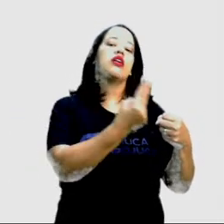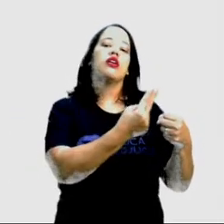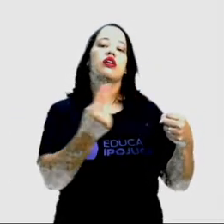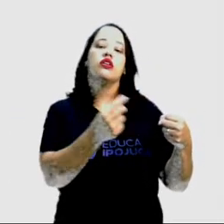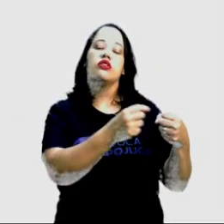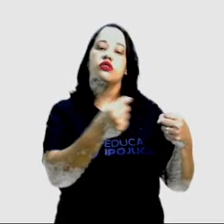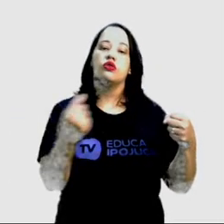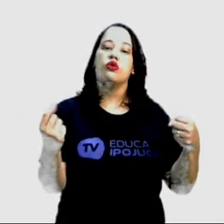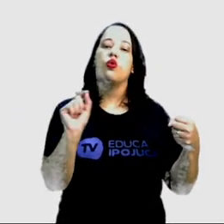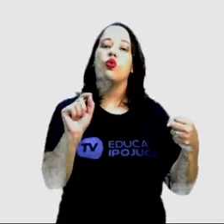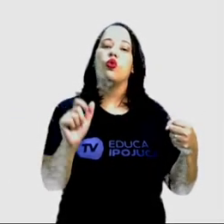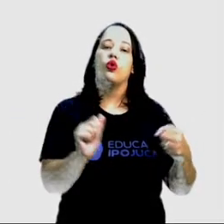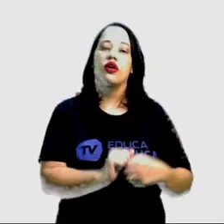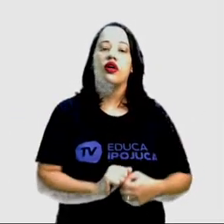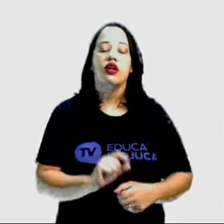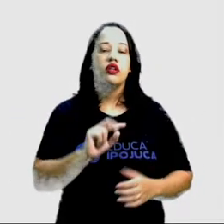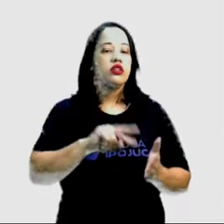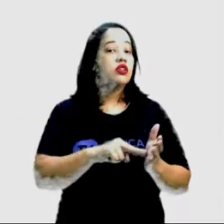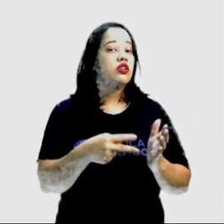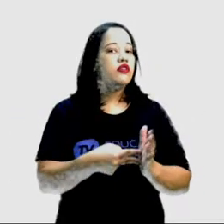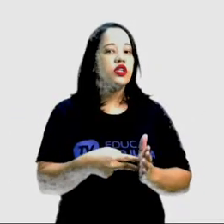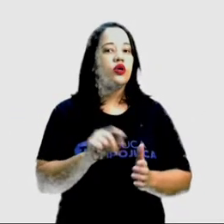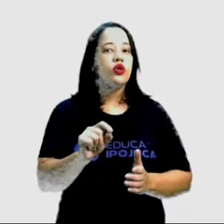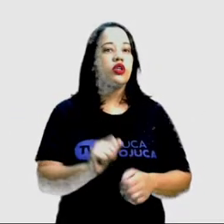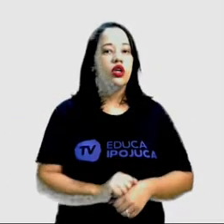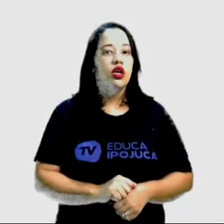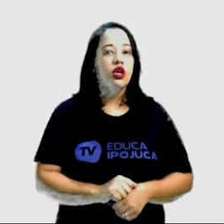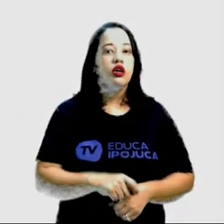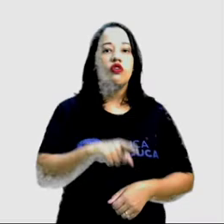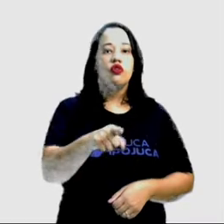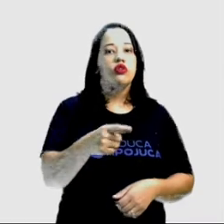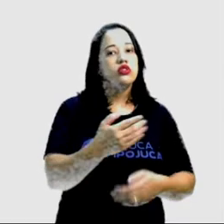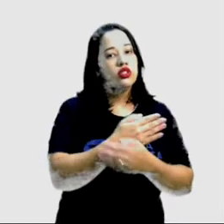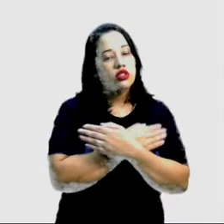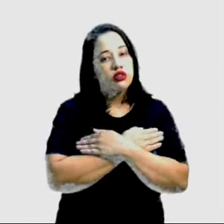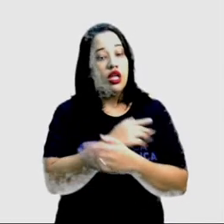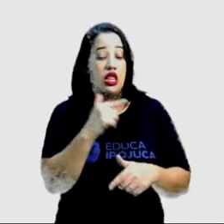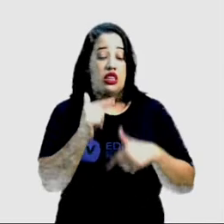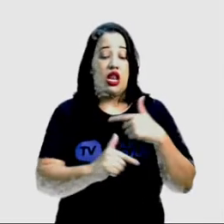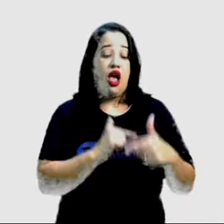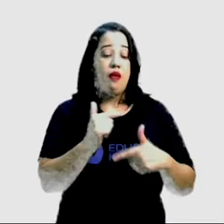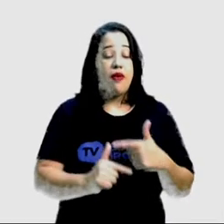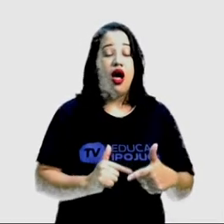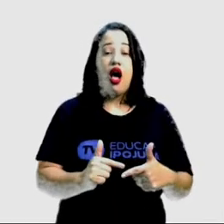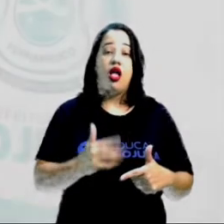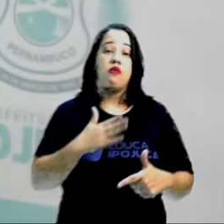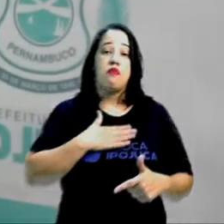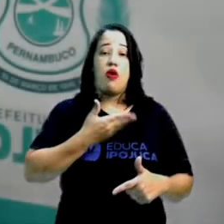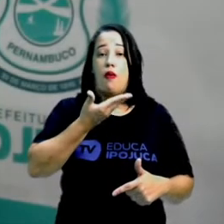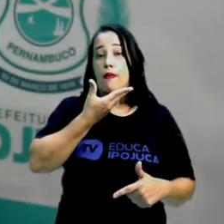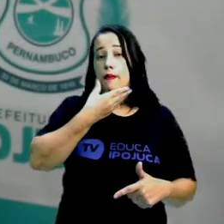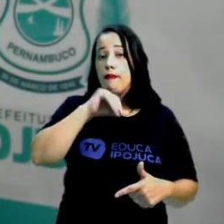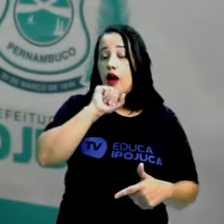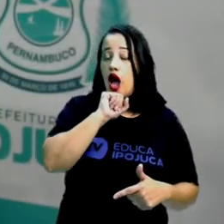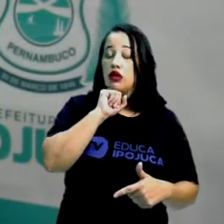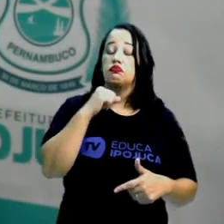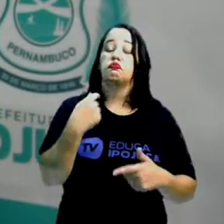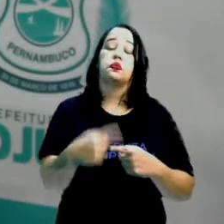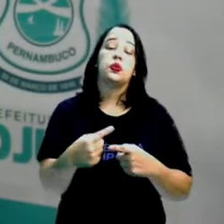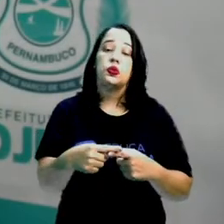Within this May have a job né que que você não pode dar um emprego com meu pai então as pessoas estavam desesperadas